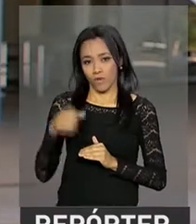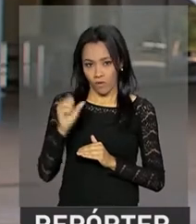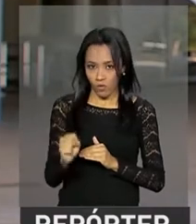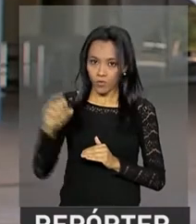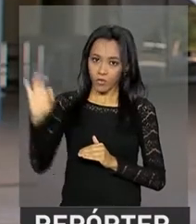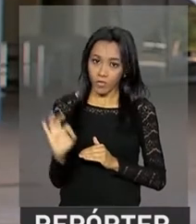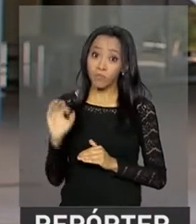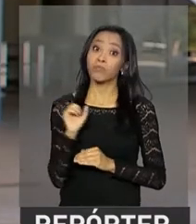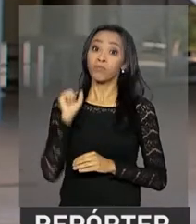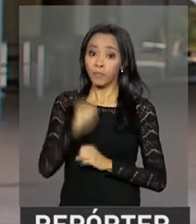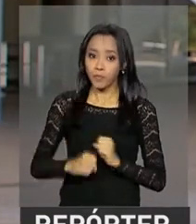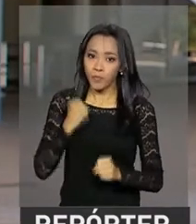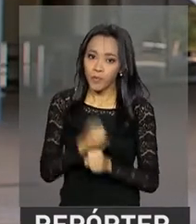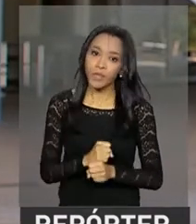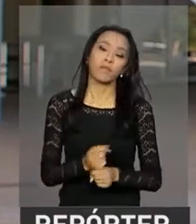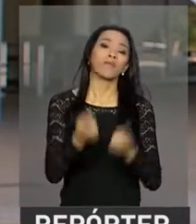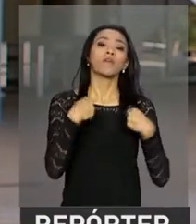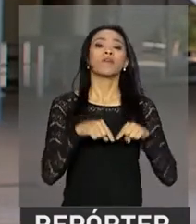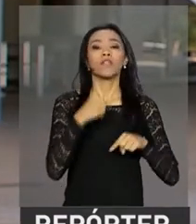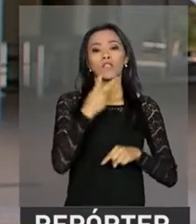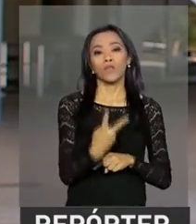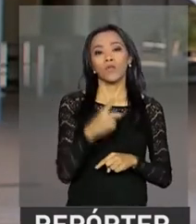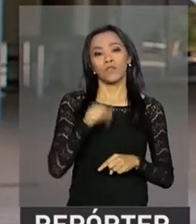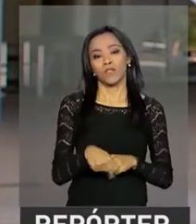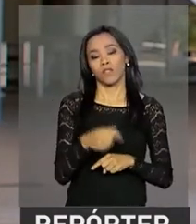29,8% ao ano e de 2,5% para